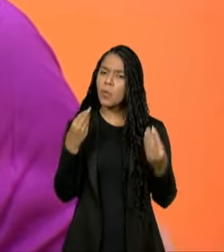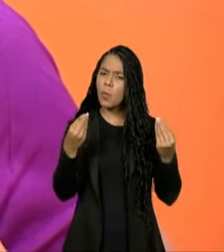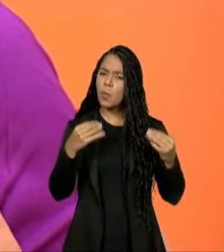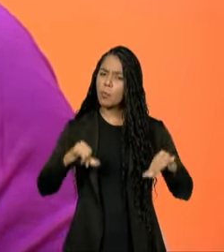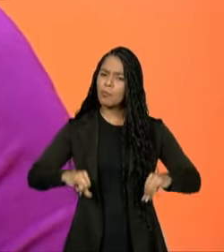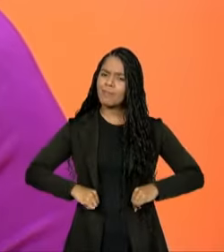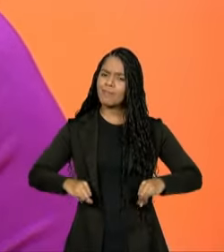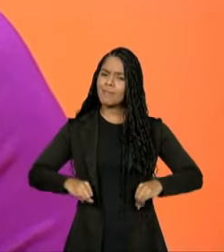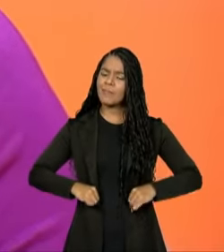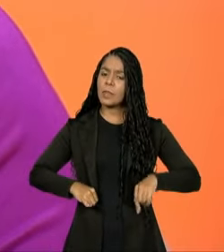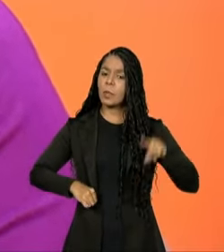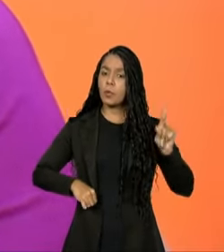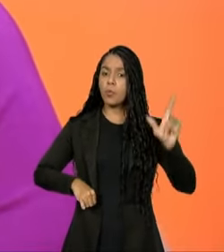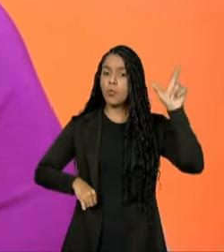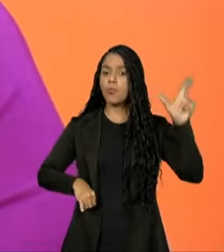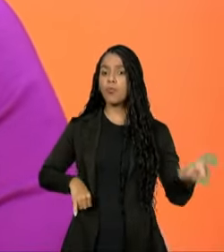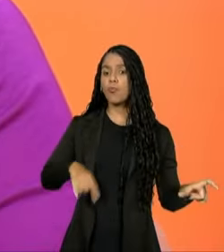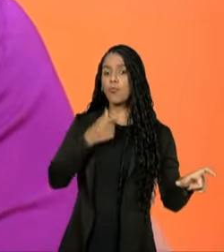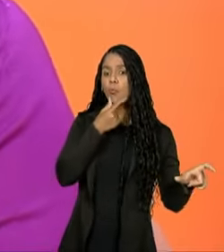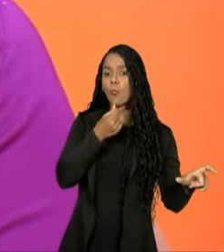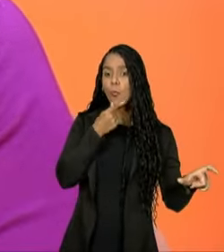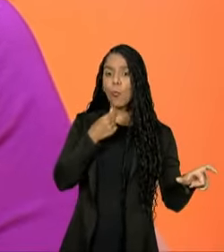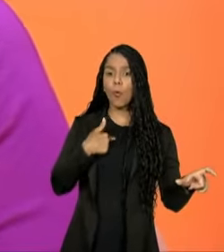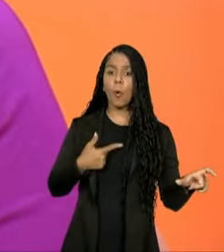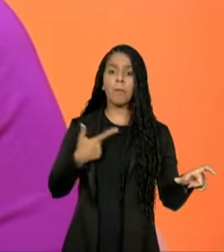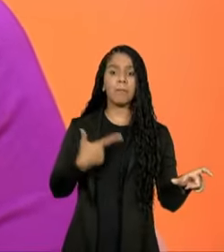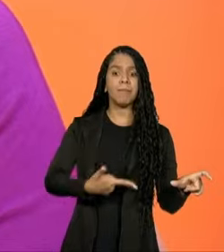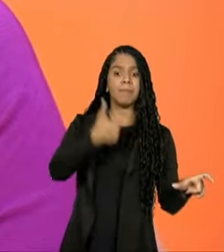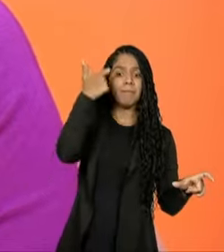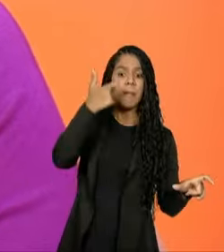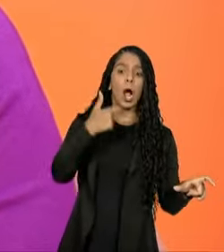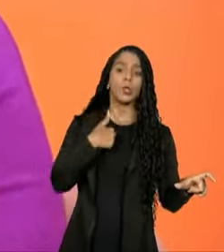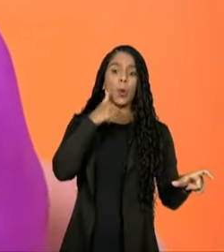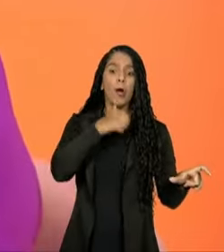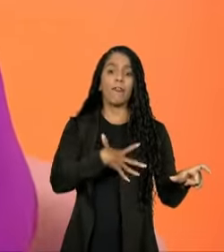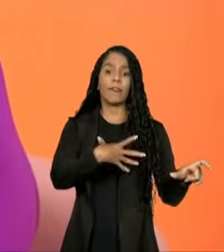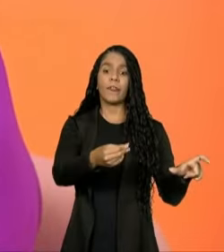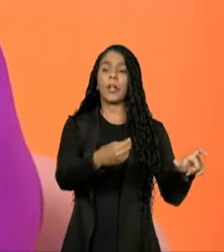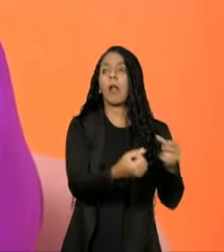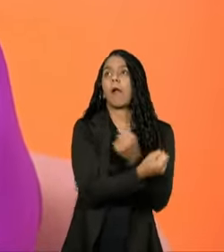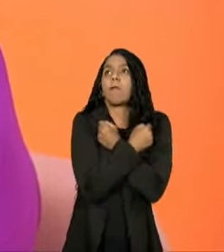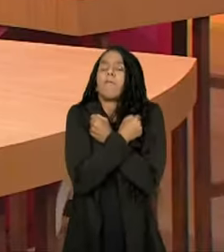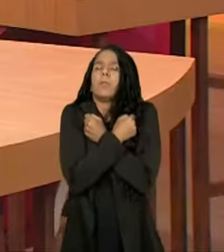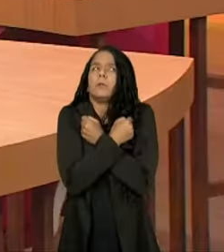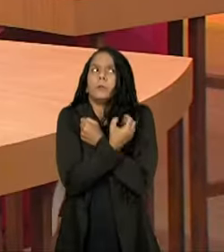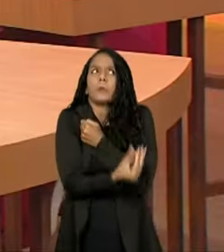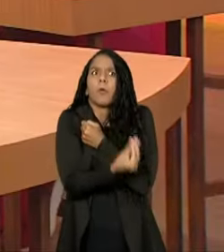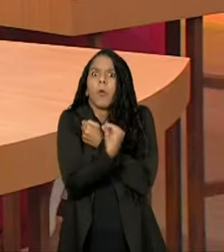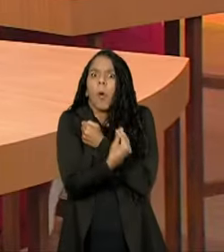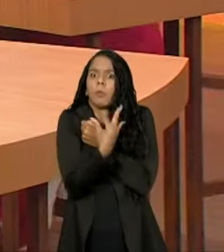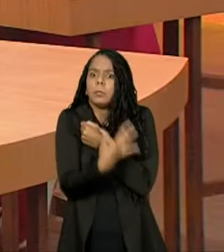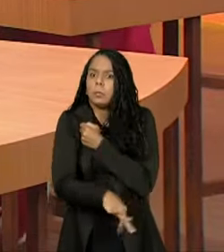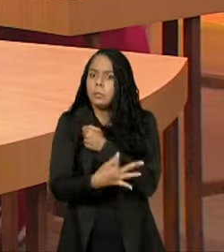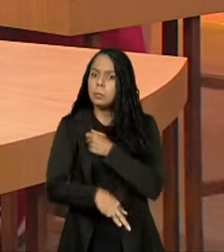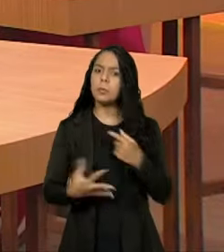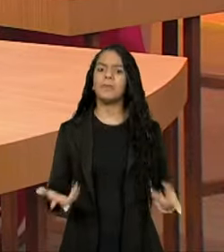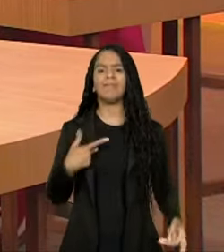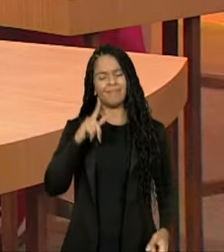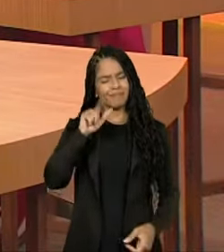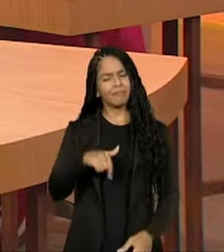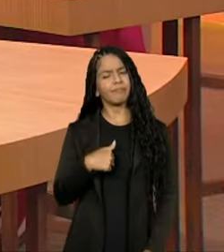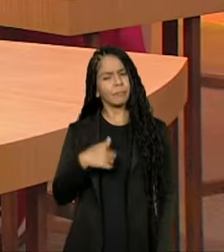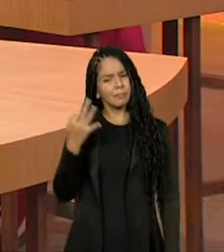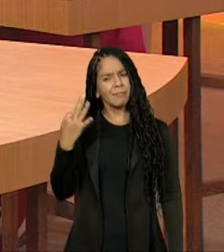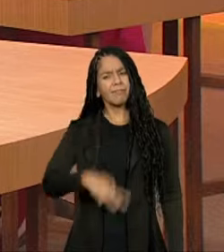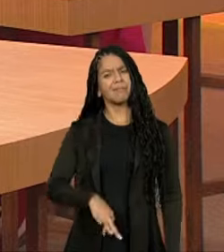ela ser abraçada por uma pessoa que tinha matado a filha dela. Então, é uma dor mais aguda, né?